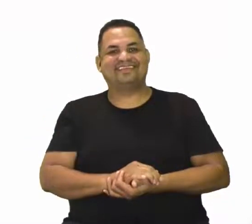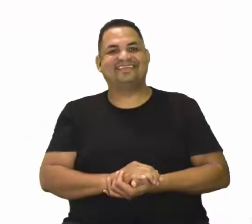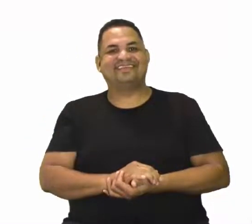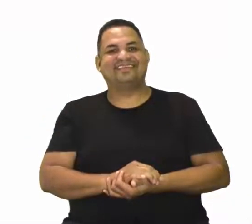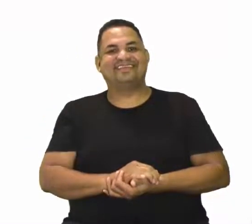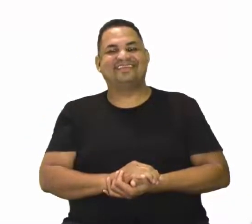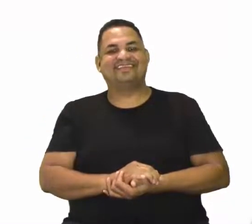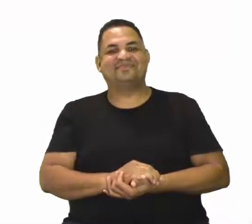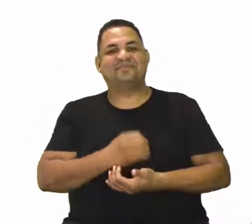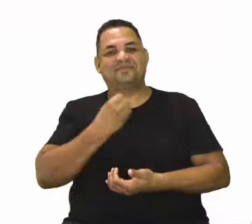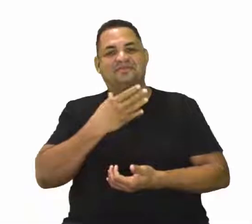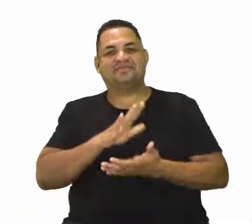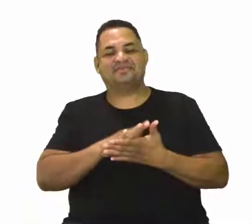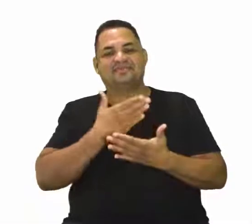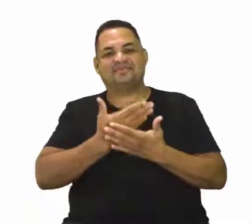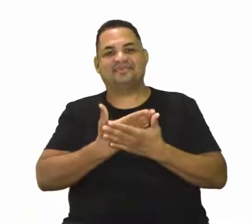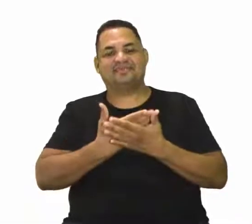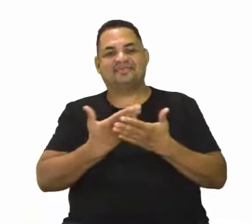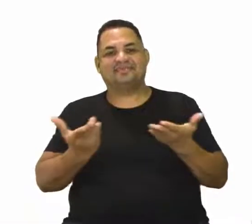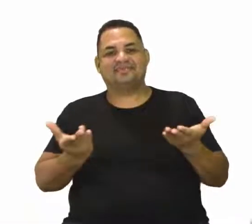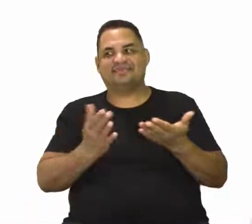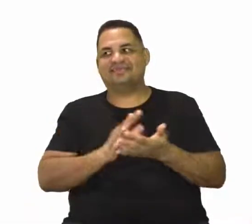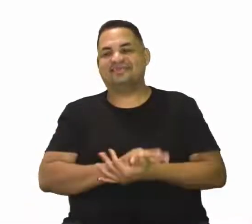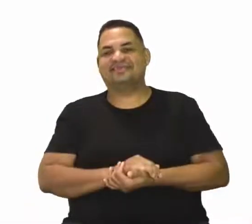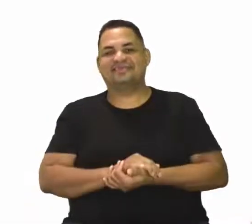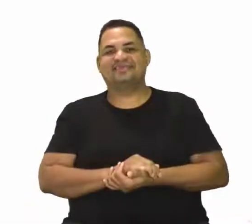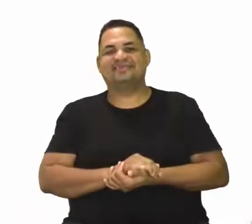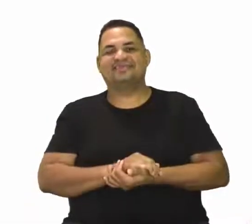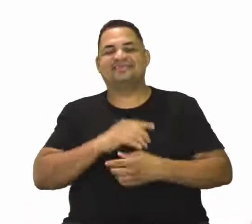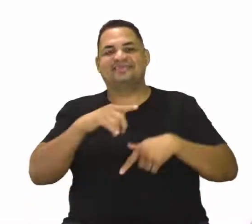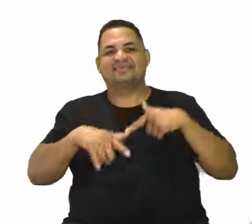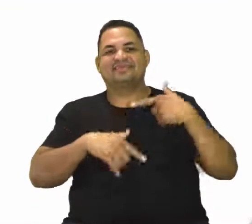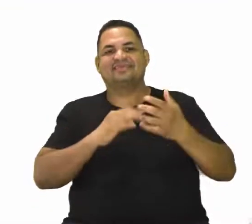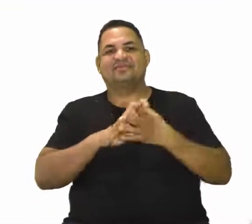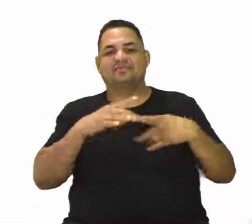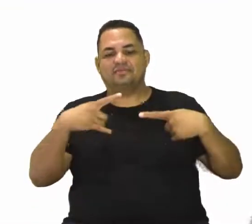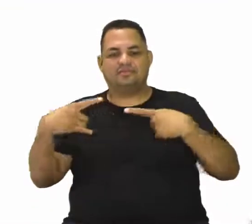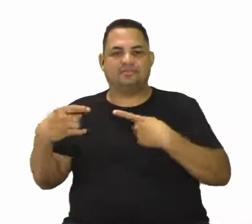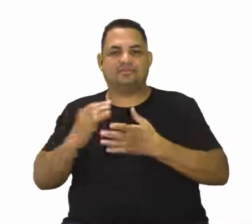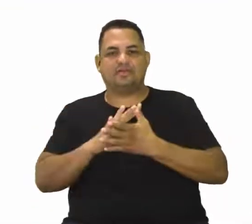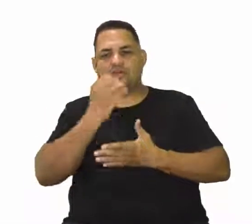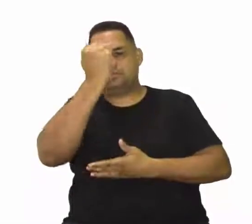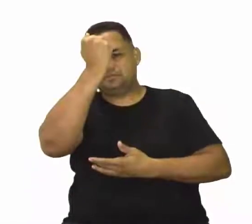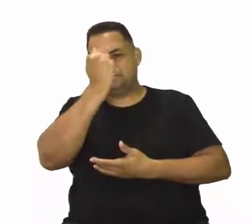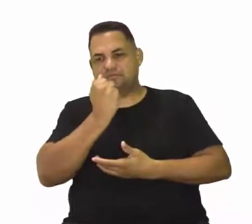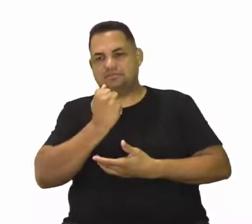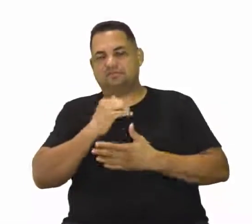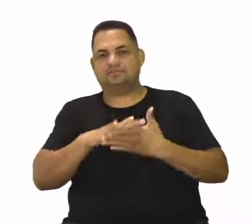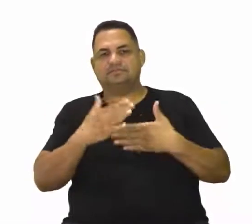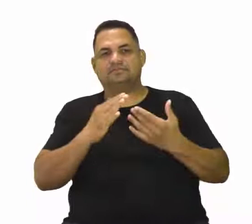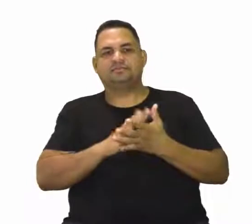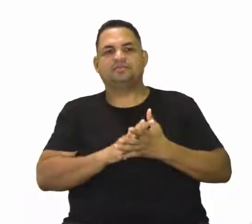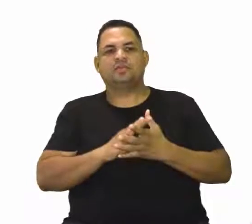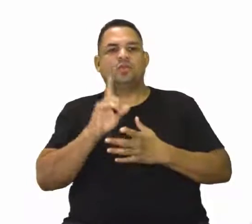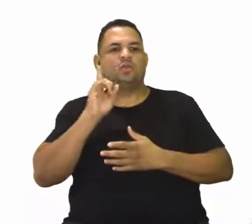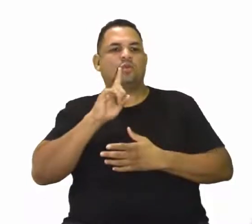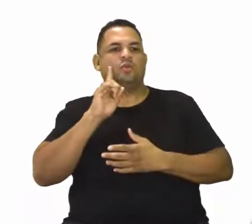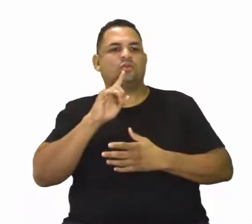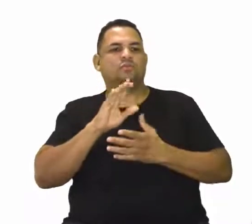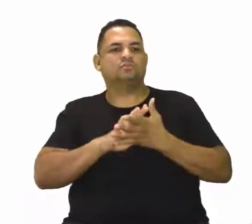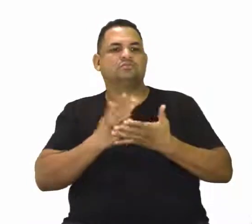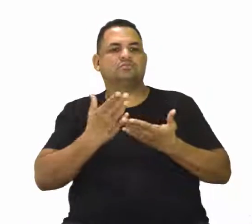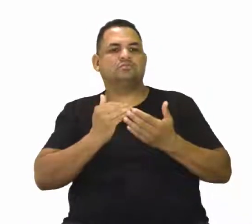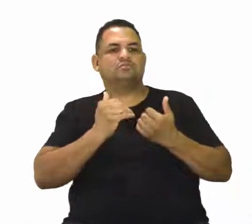não quer dizer bom na aula de hoje nós trabalhamos é ganhar o terror lembra Pois é os Estados Unidos